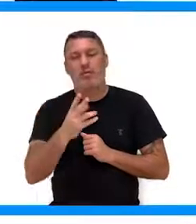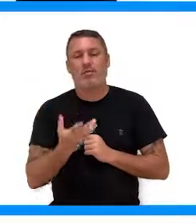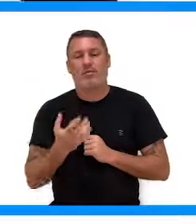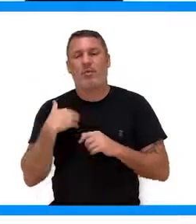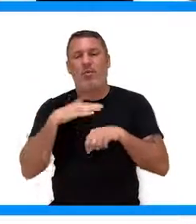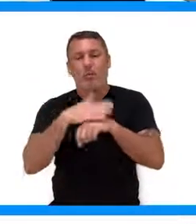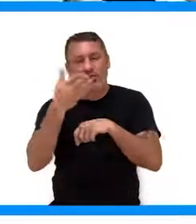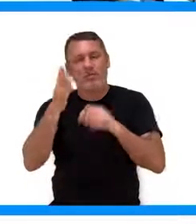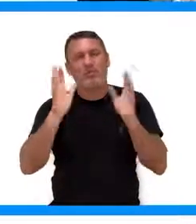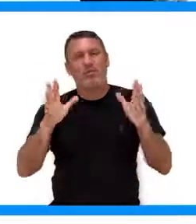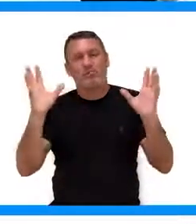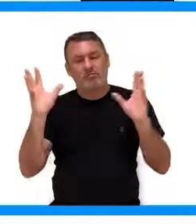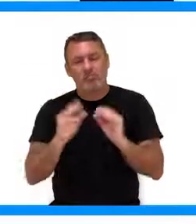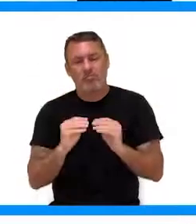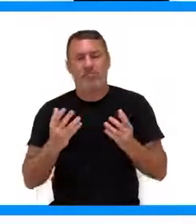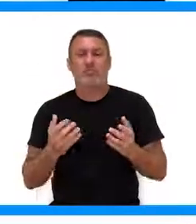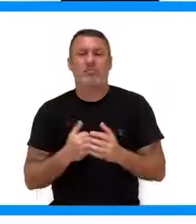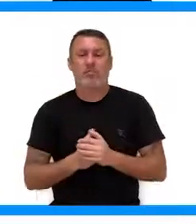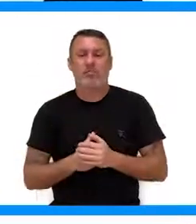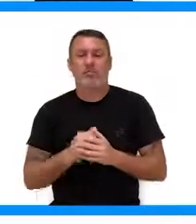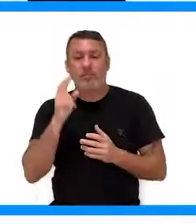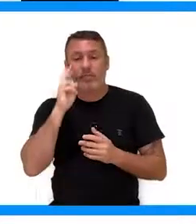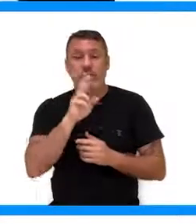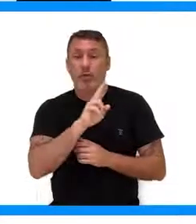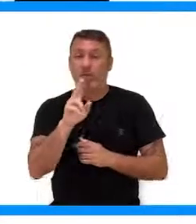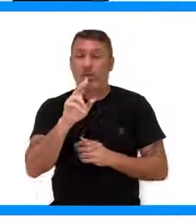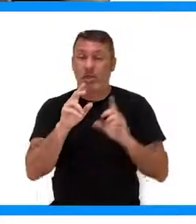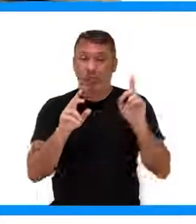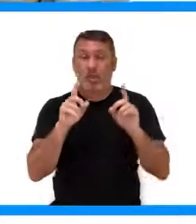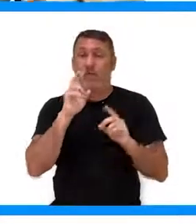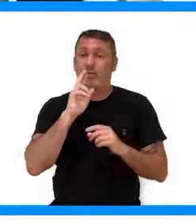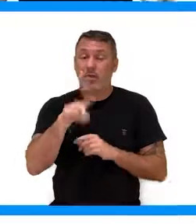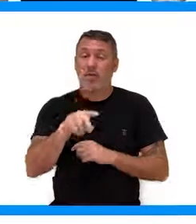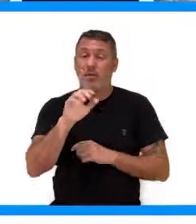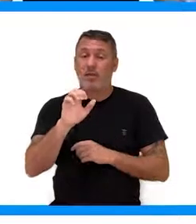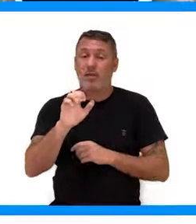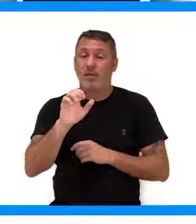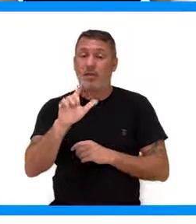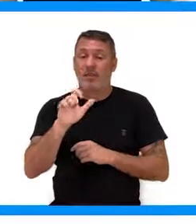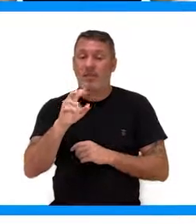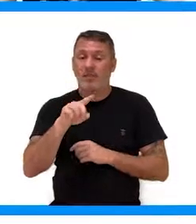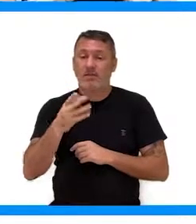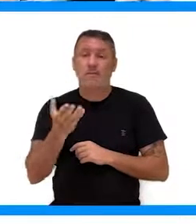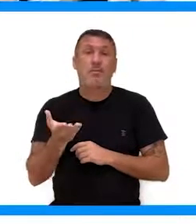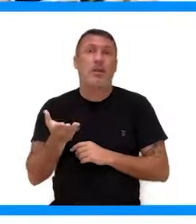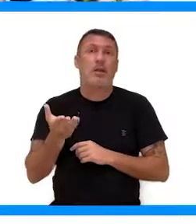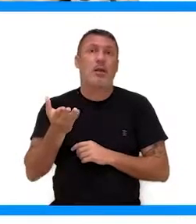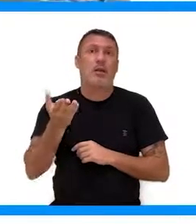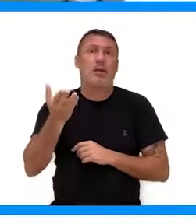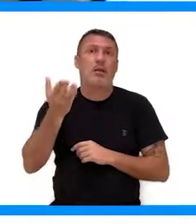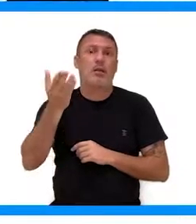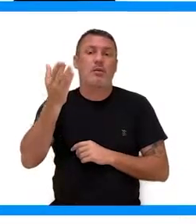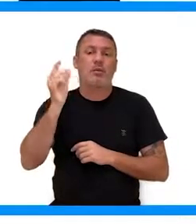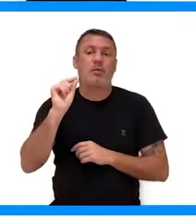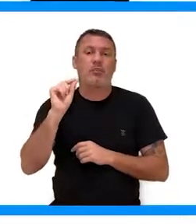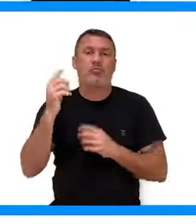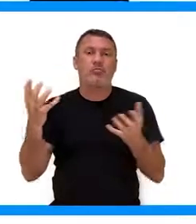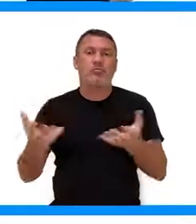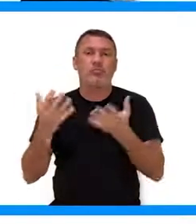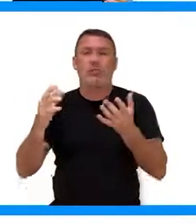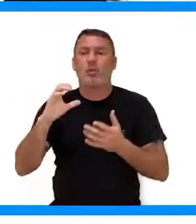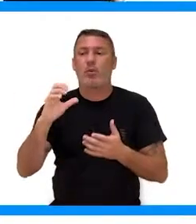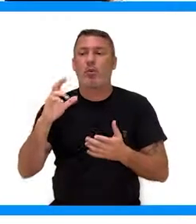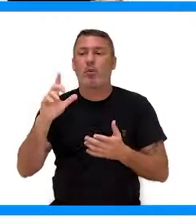Meus amores, eu conversei sobre isso com vocês. A elevação do custo de